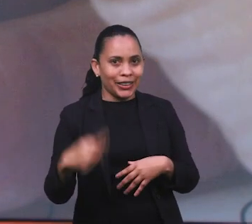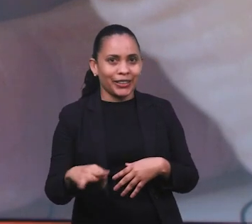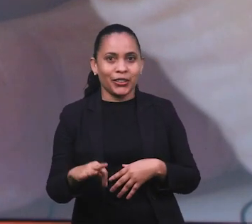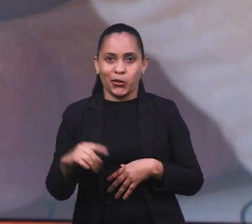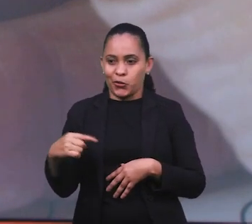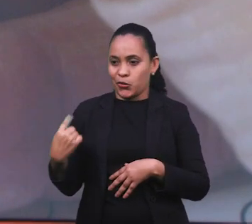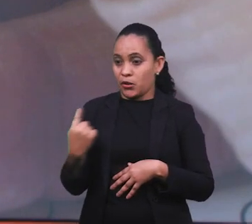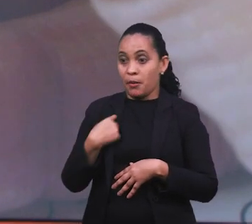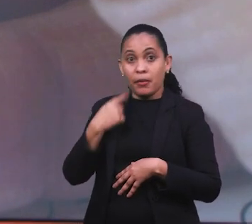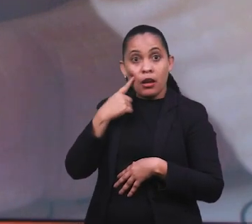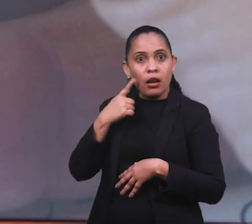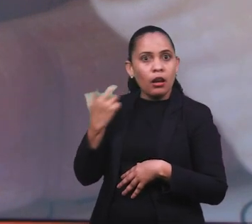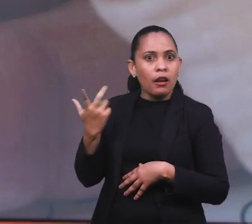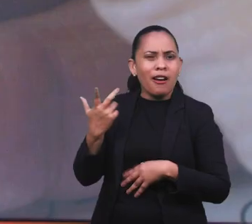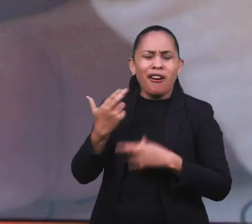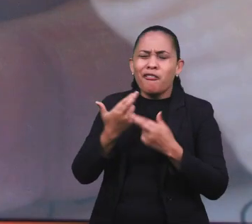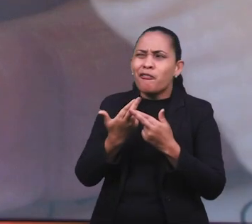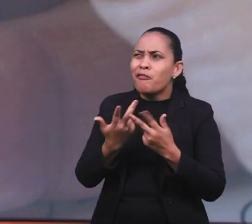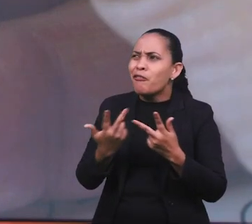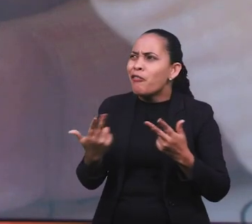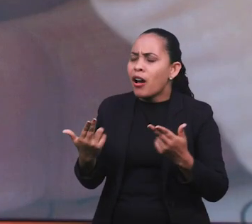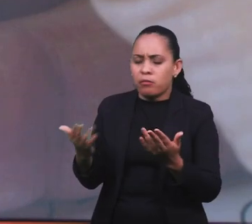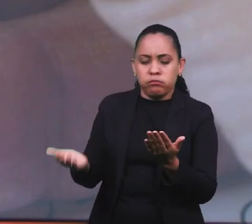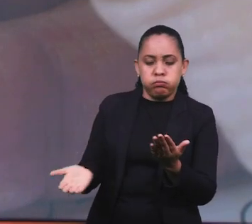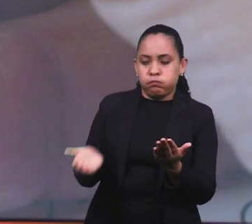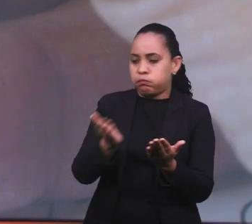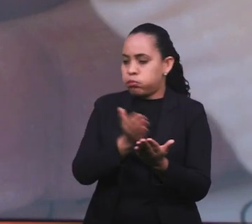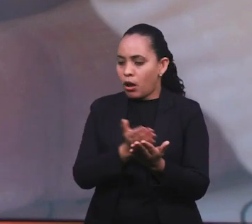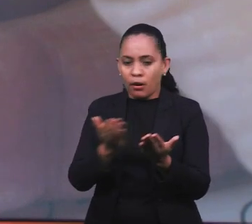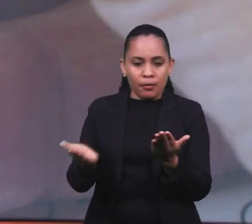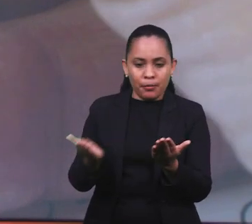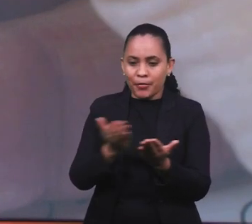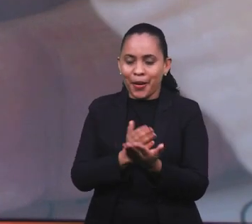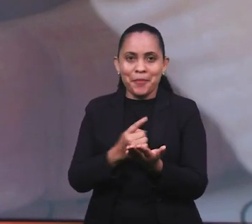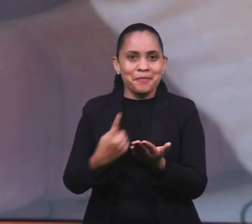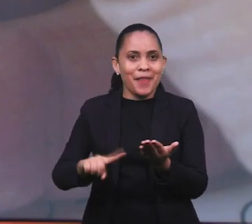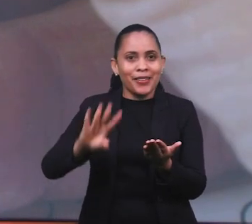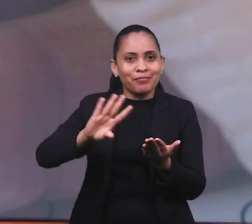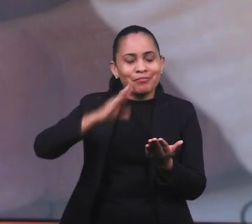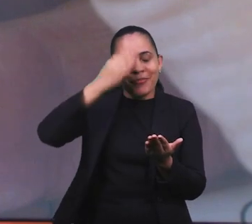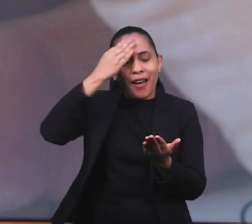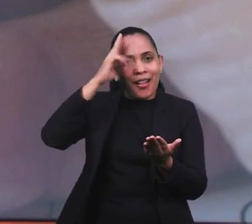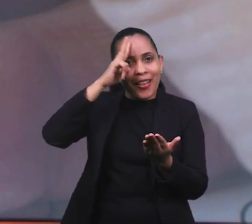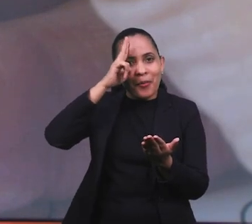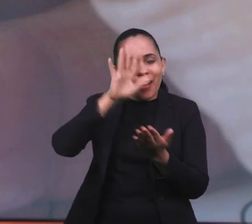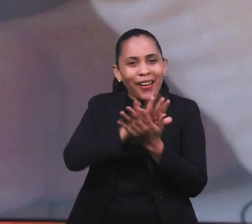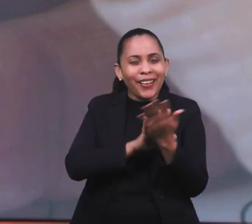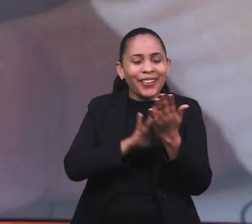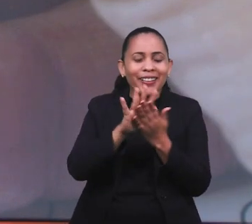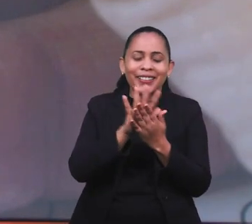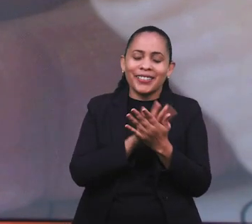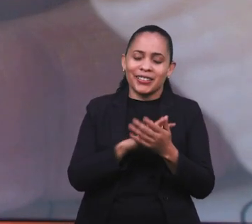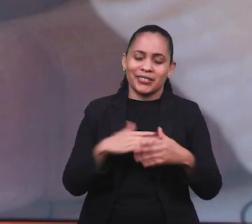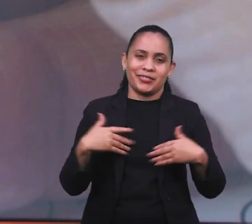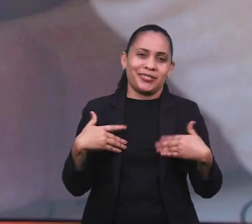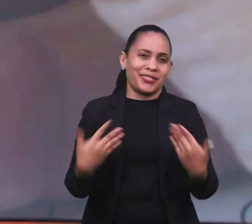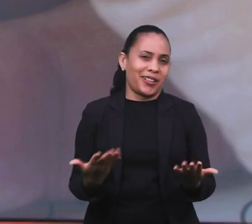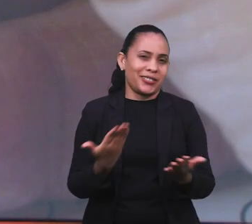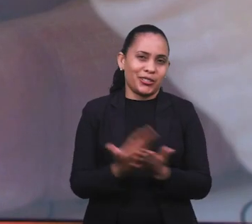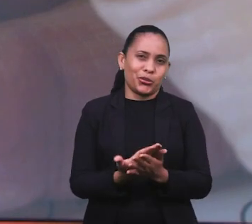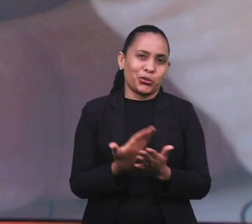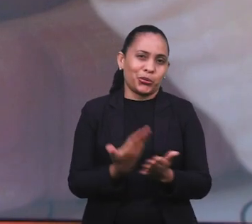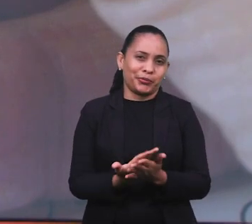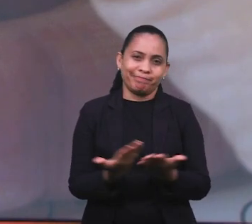certo? Aí quando vê, passou várias e várias páginas até do conteúdo, mas ela não consegue lembrar o que